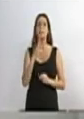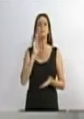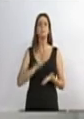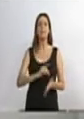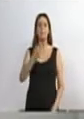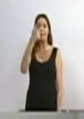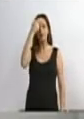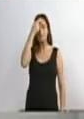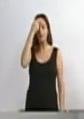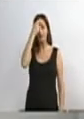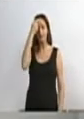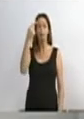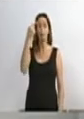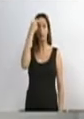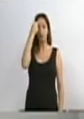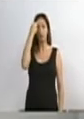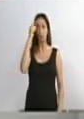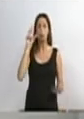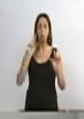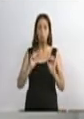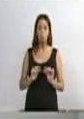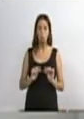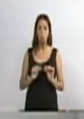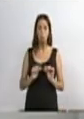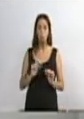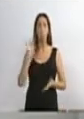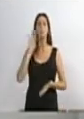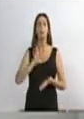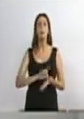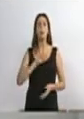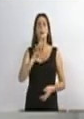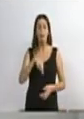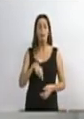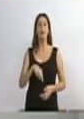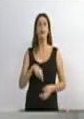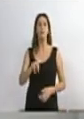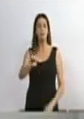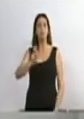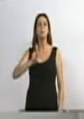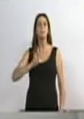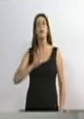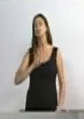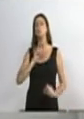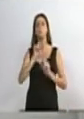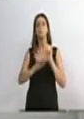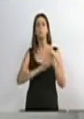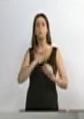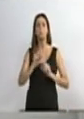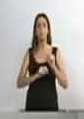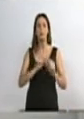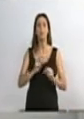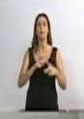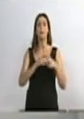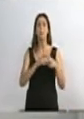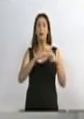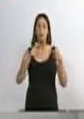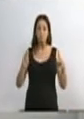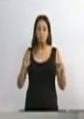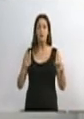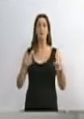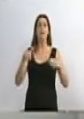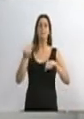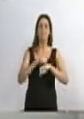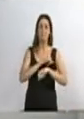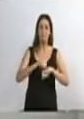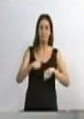seu pensamento que eles próprios são frutos, talvez, da maior armação da